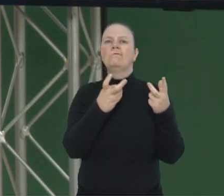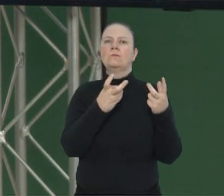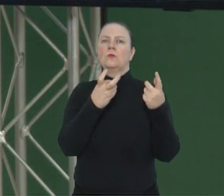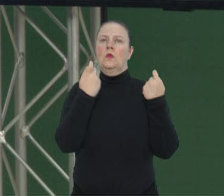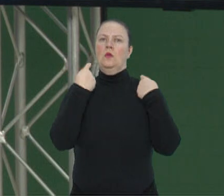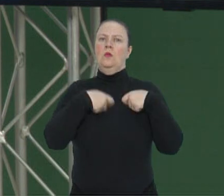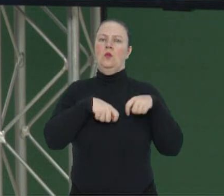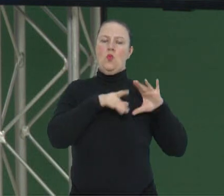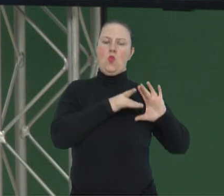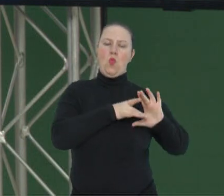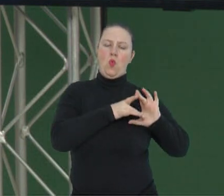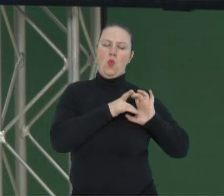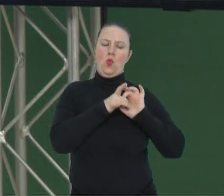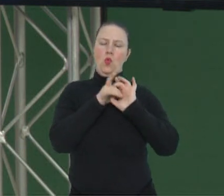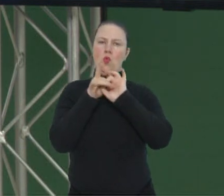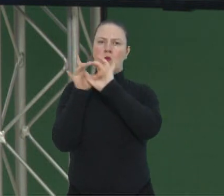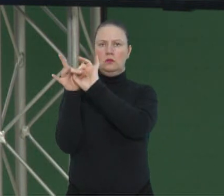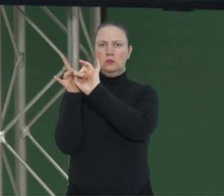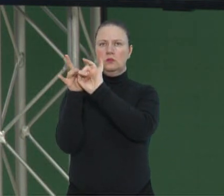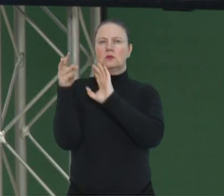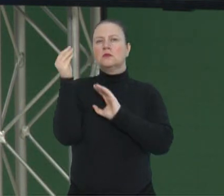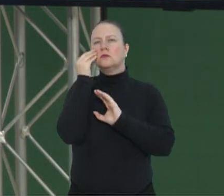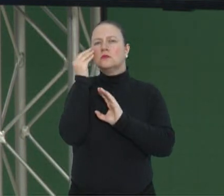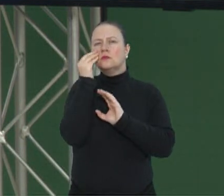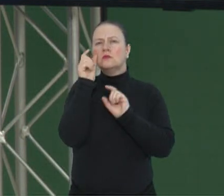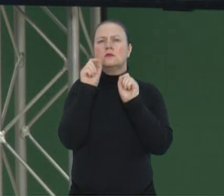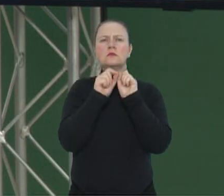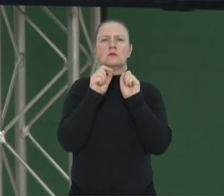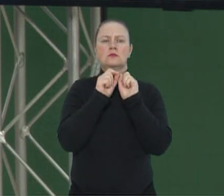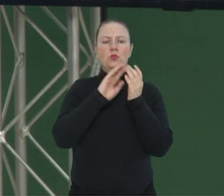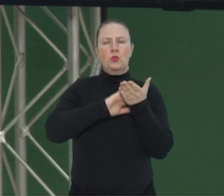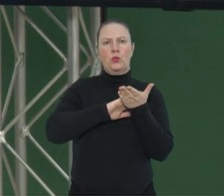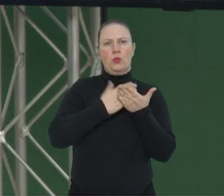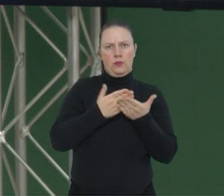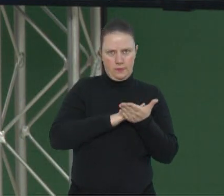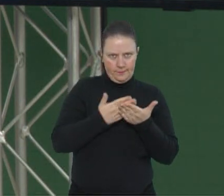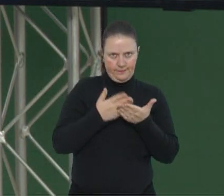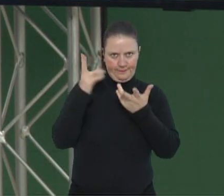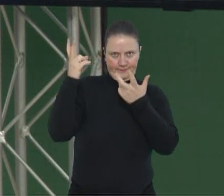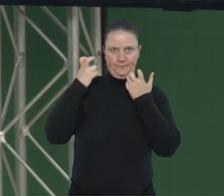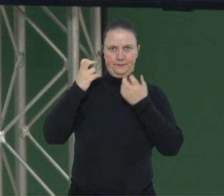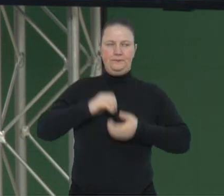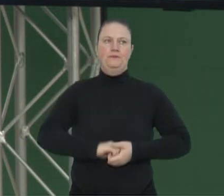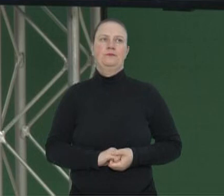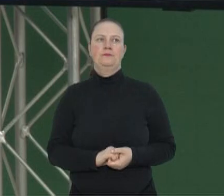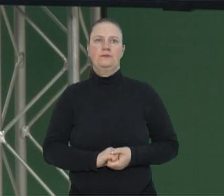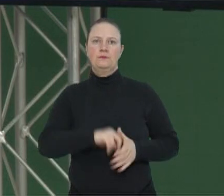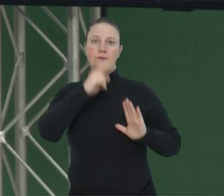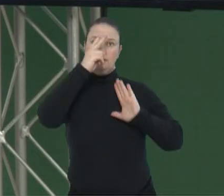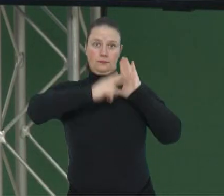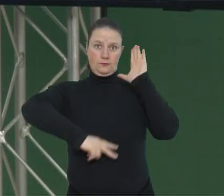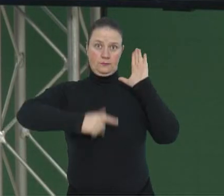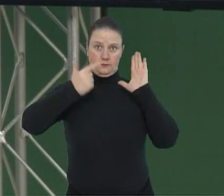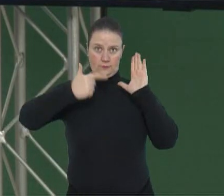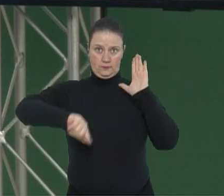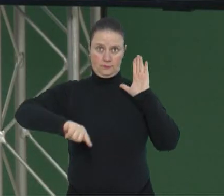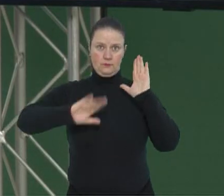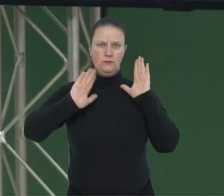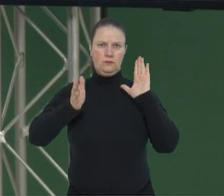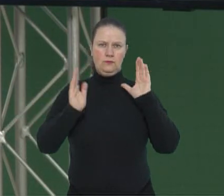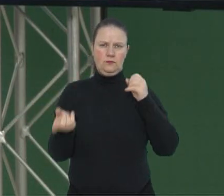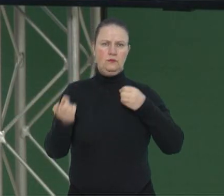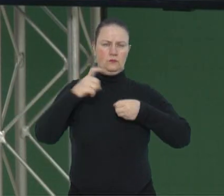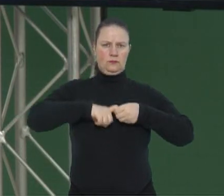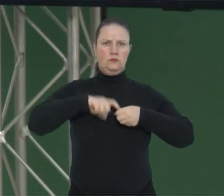ler o contexto para tentar fazer essa interpretação. Então, vou ler com vocês novamente, já